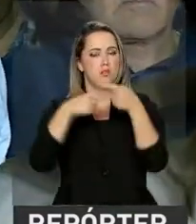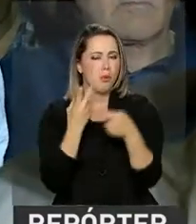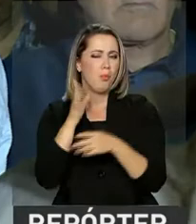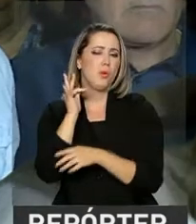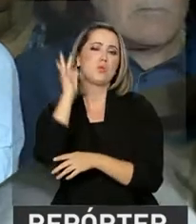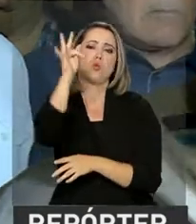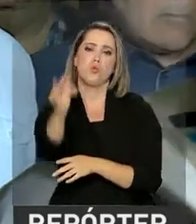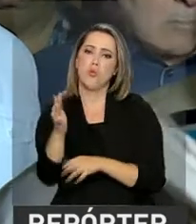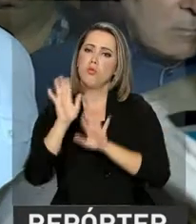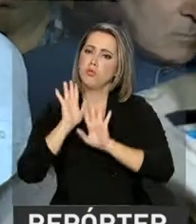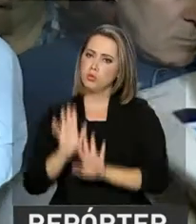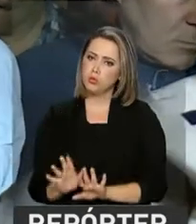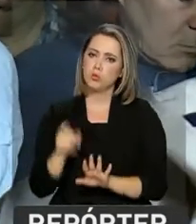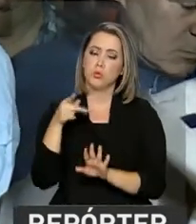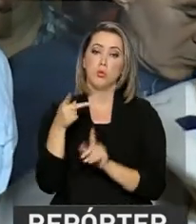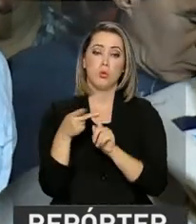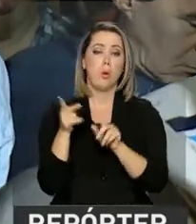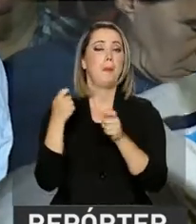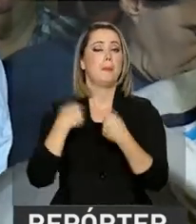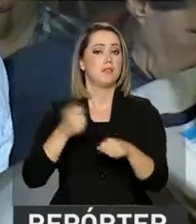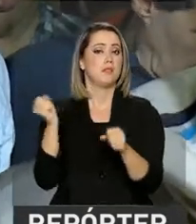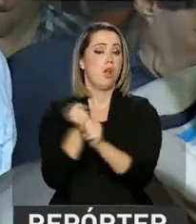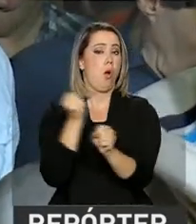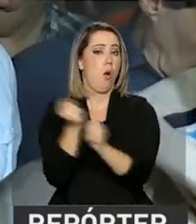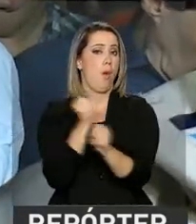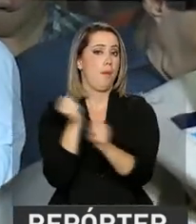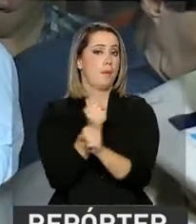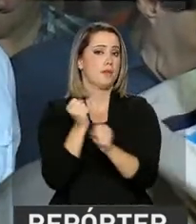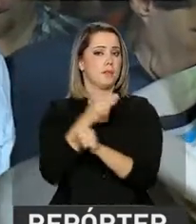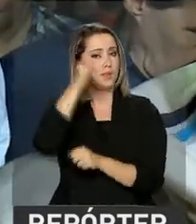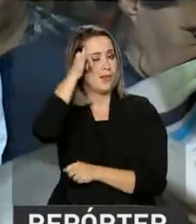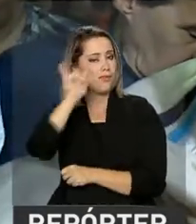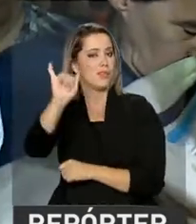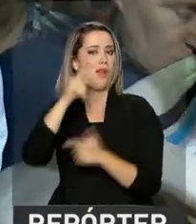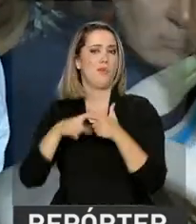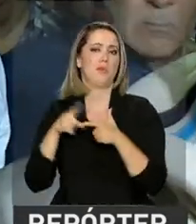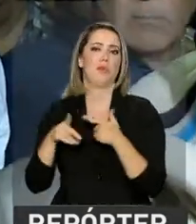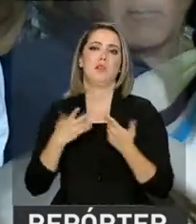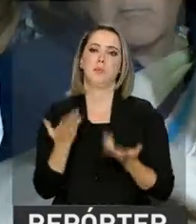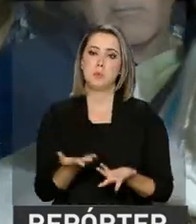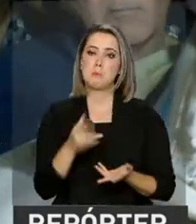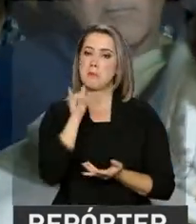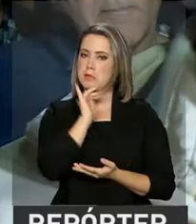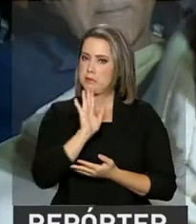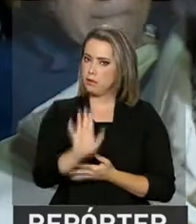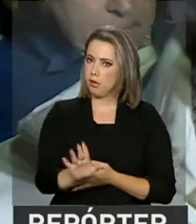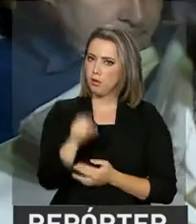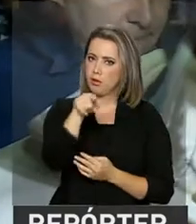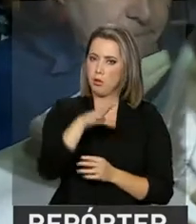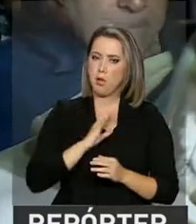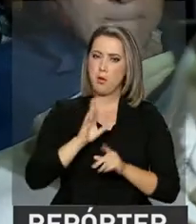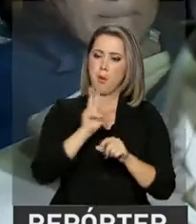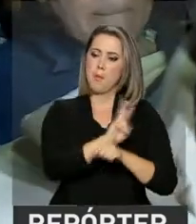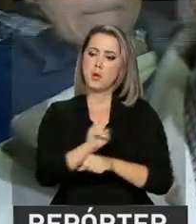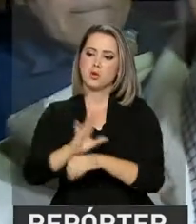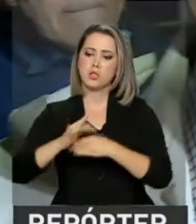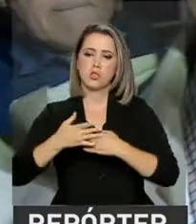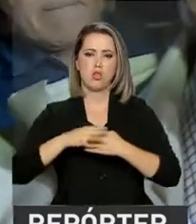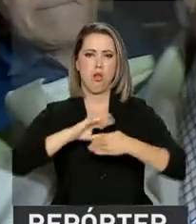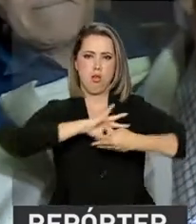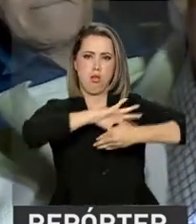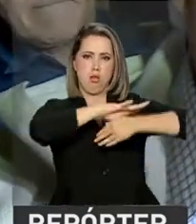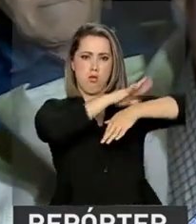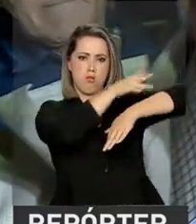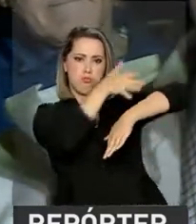se trata de emergência obras indispensáveis que sejam preventivas ou seja nós temos que proteger as encostas para que não haja